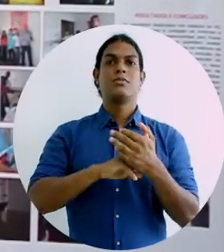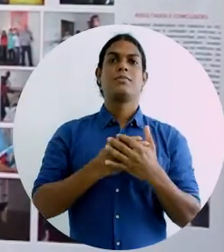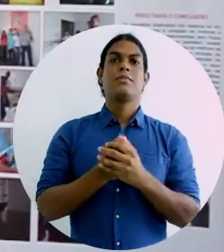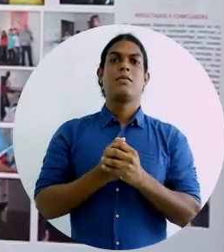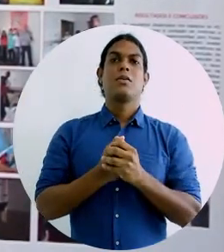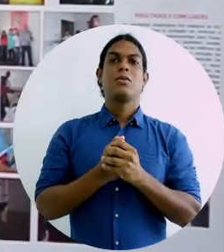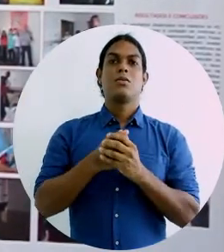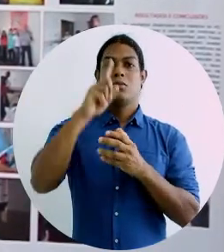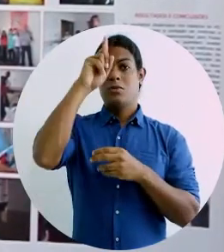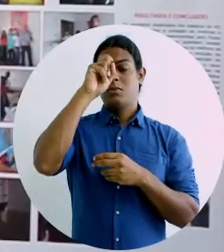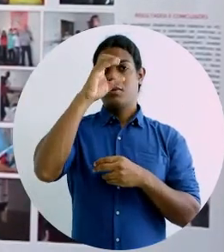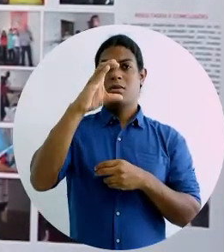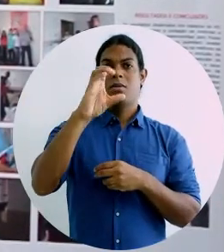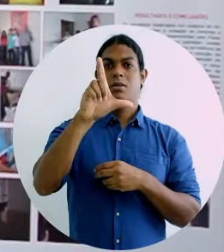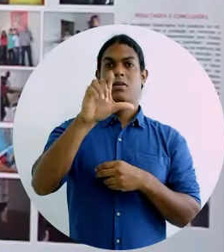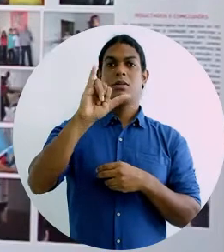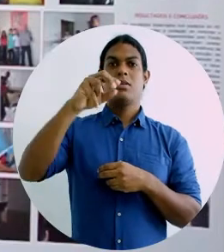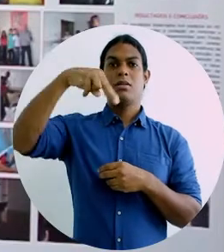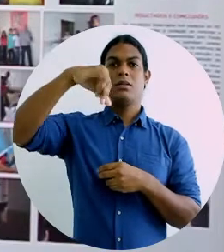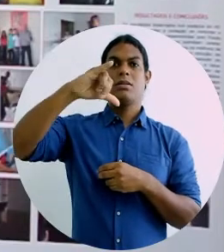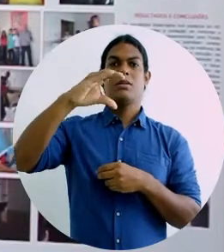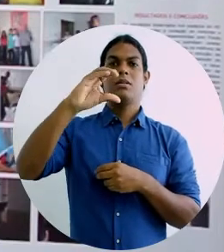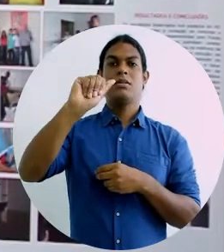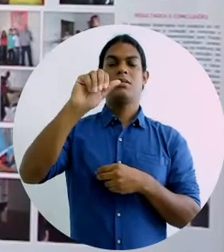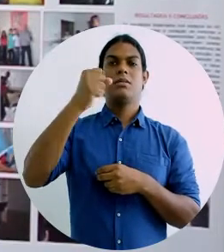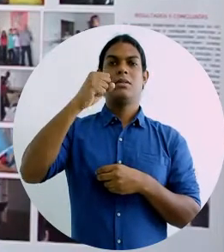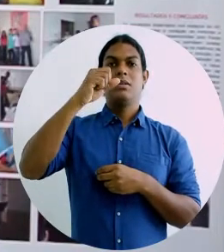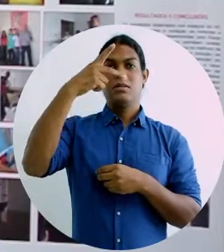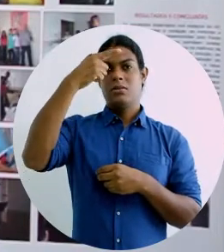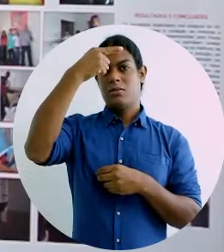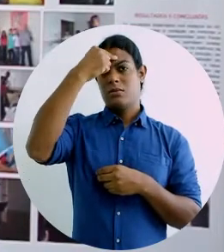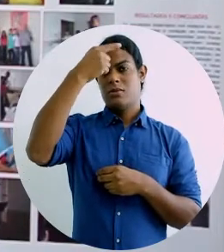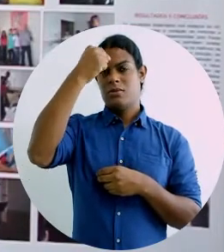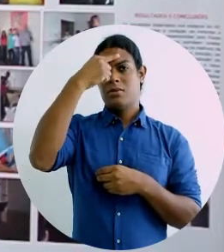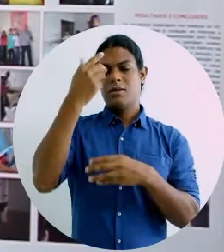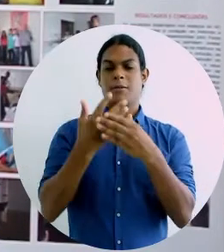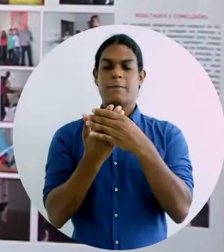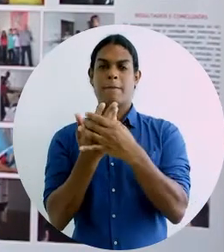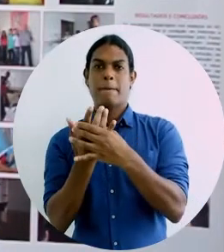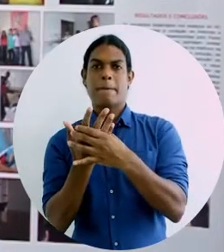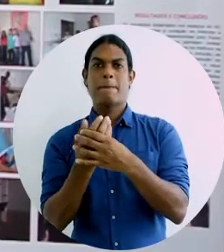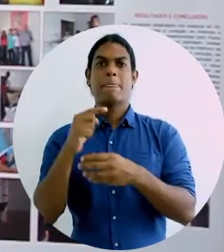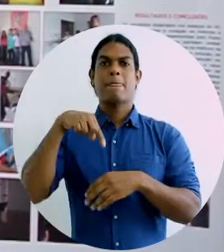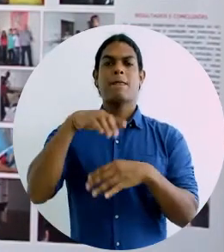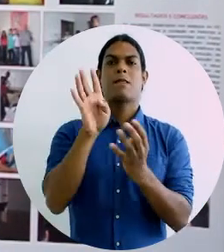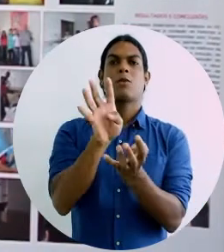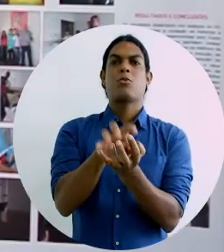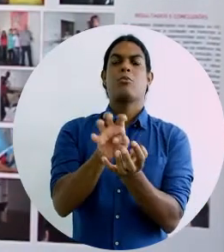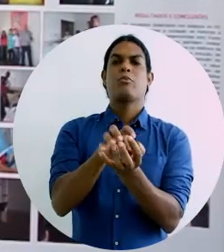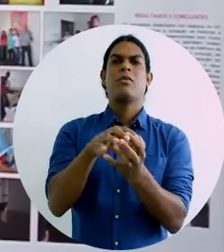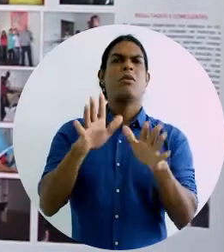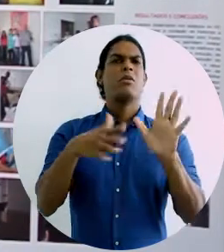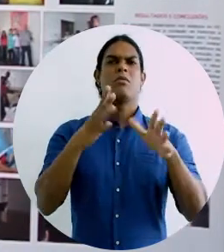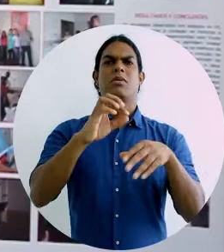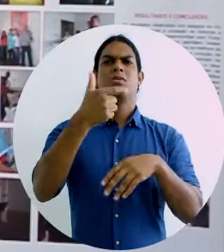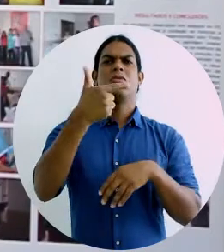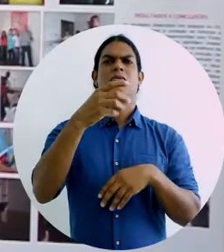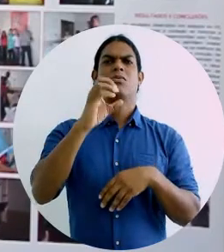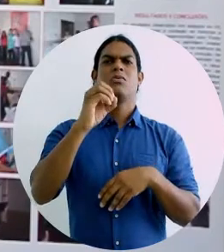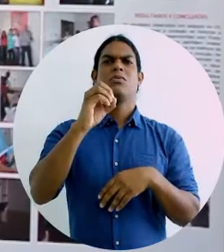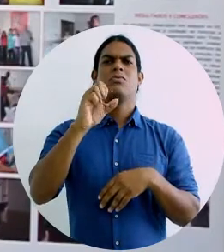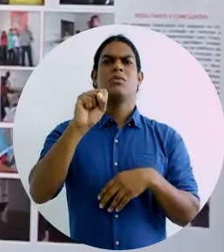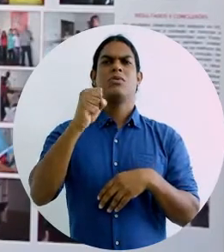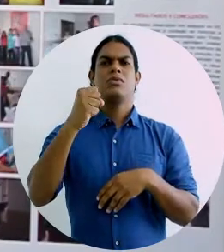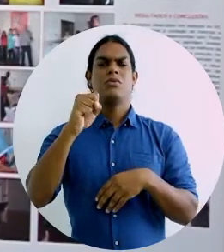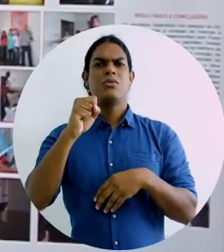do Hospital das Clínicas da Universidade Federal de Pernambuco. Por volta de 2008, 2009, uma médica